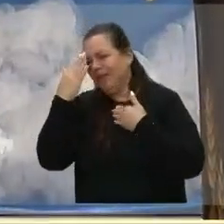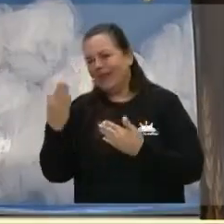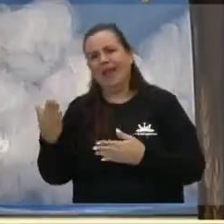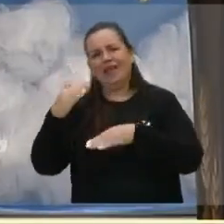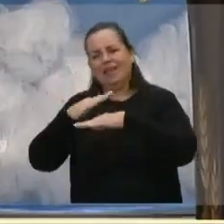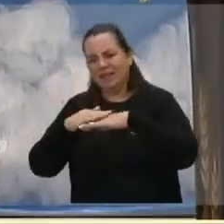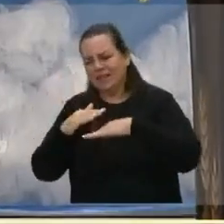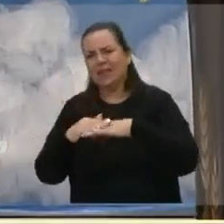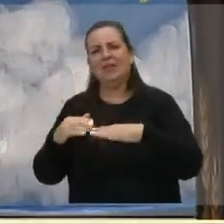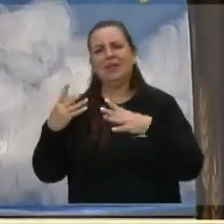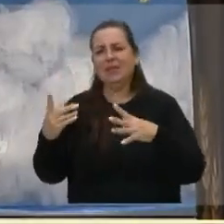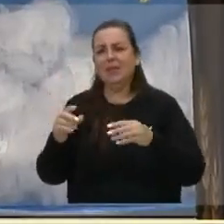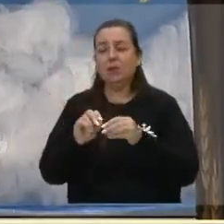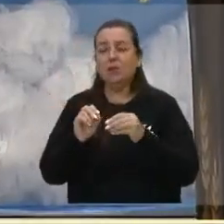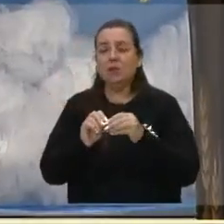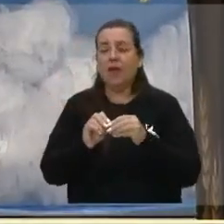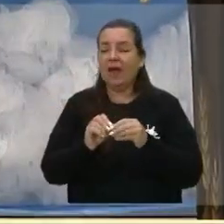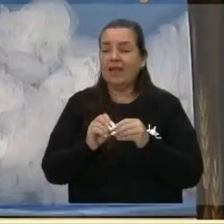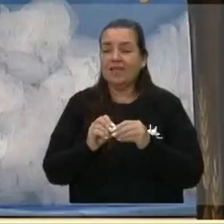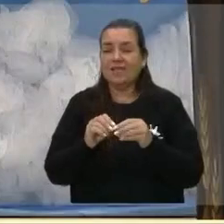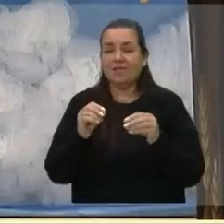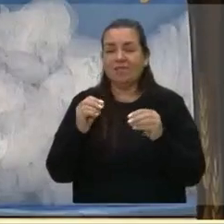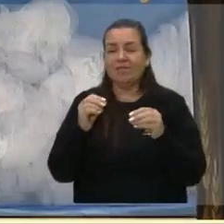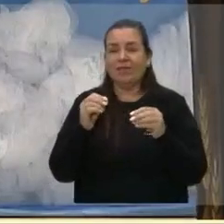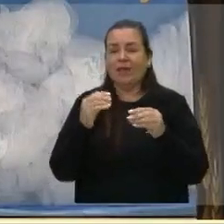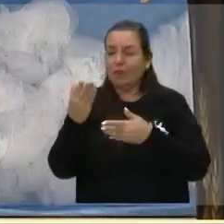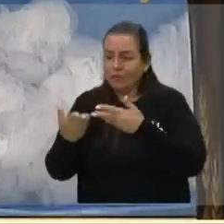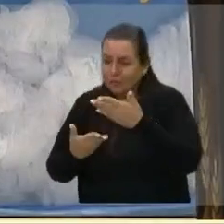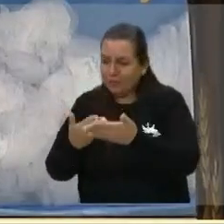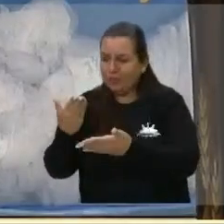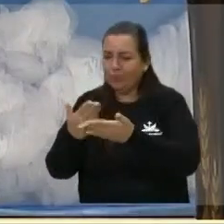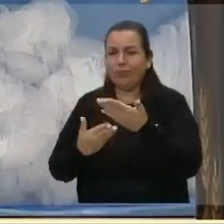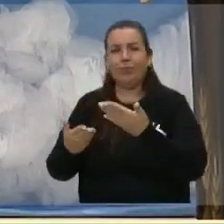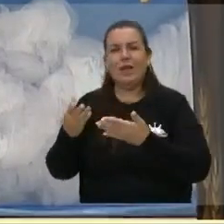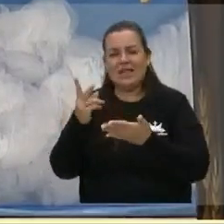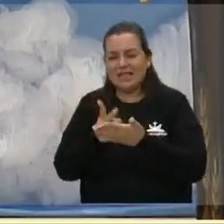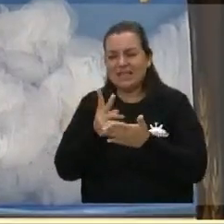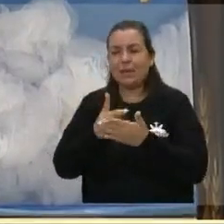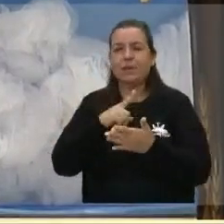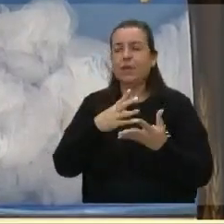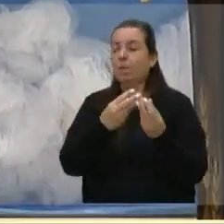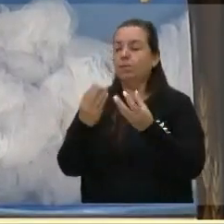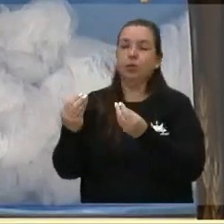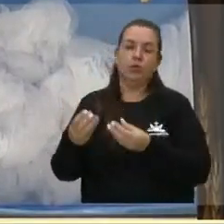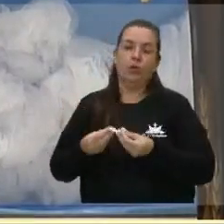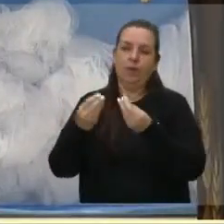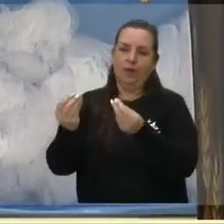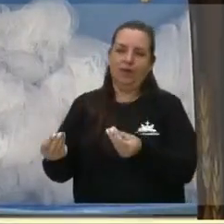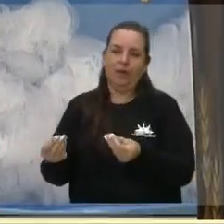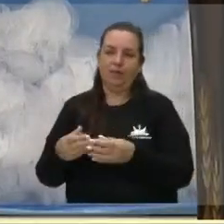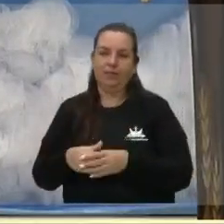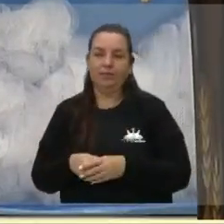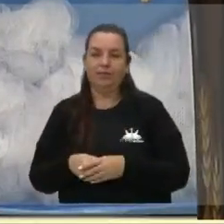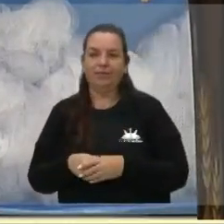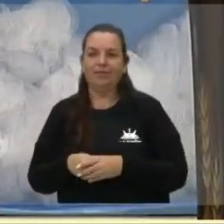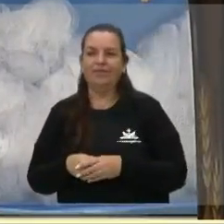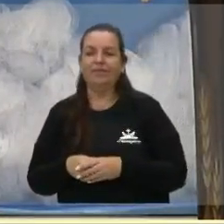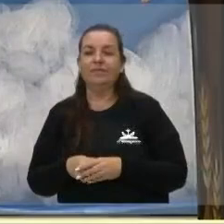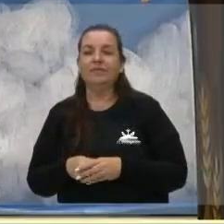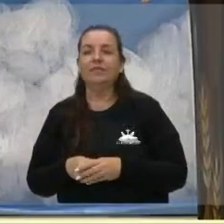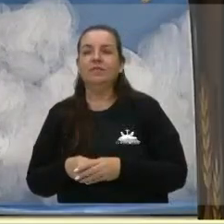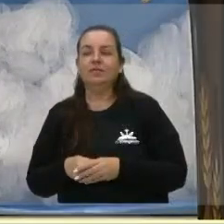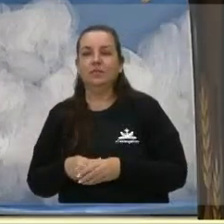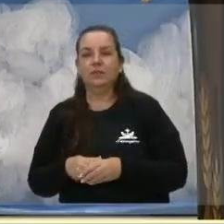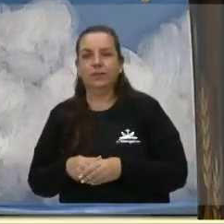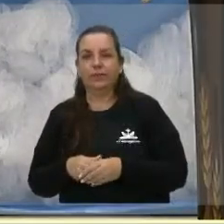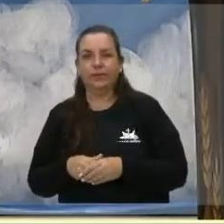vai fazer a medida, é sempre transbordante. Ah, então tem a ver com generosidade?